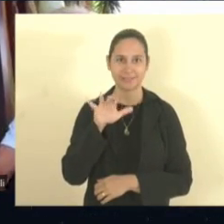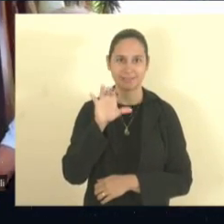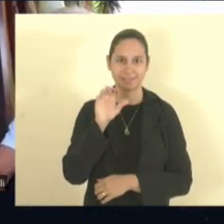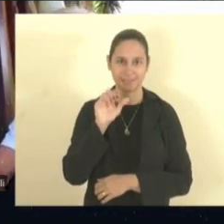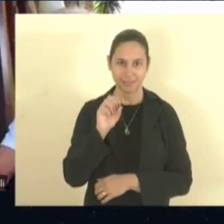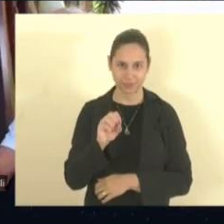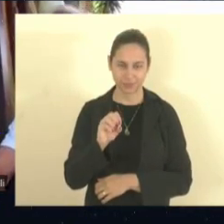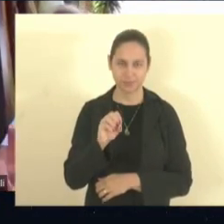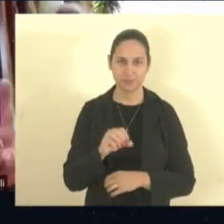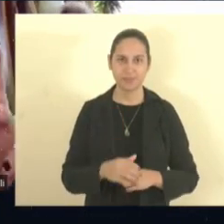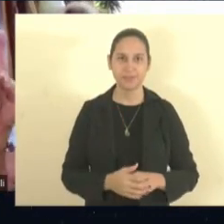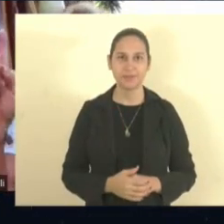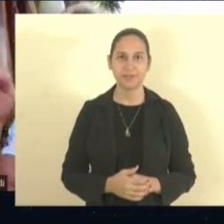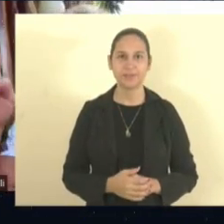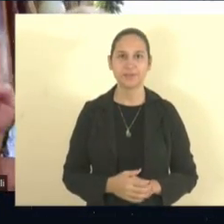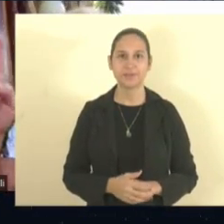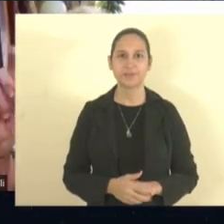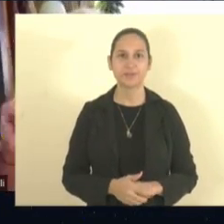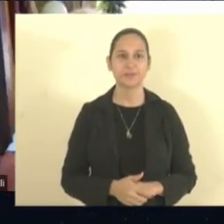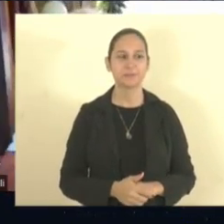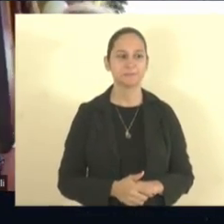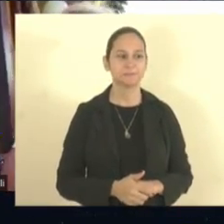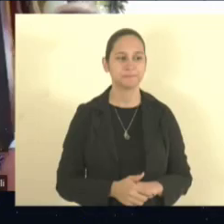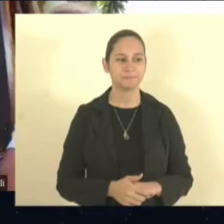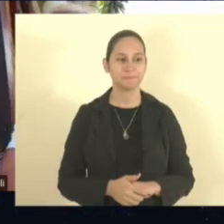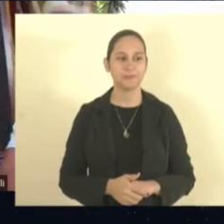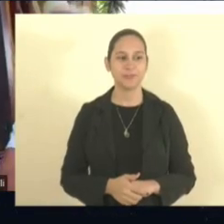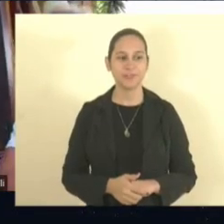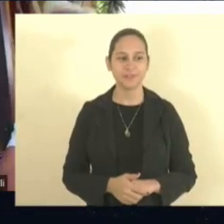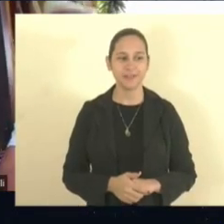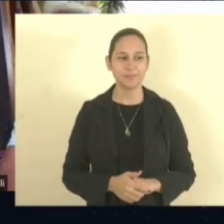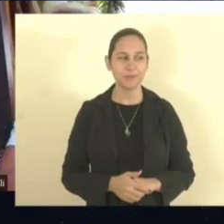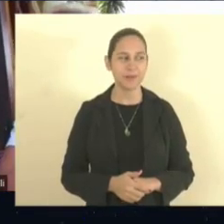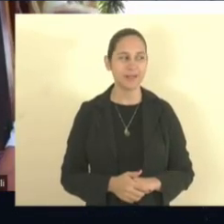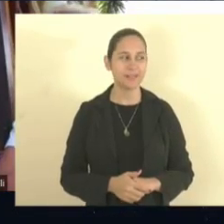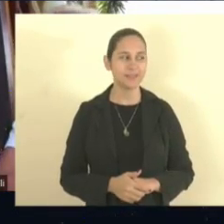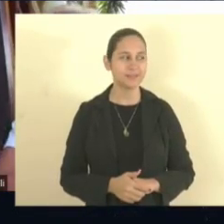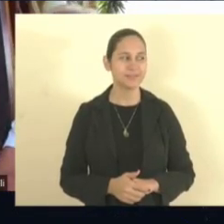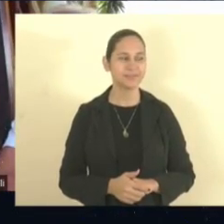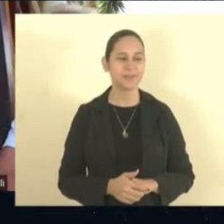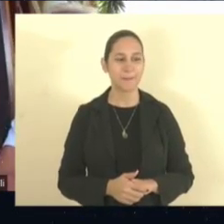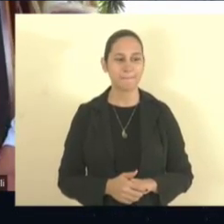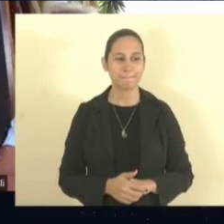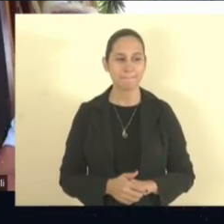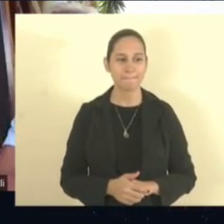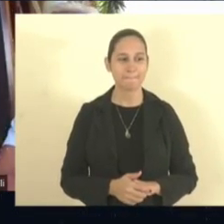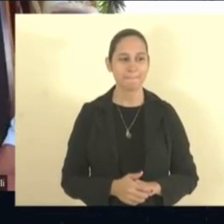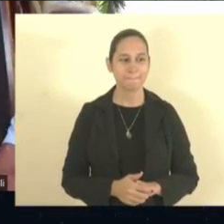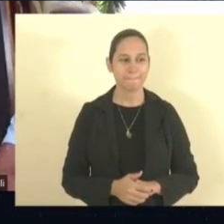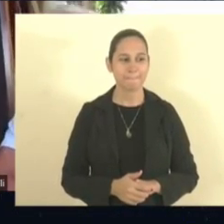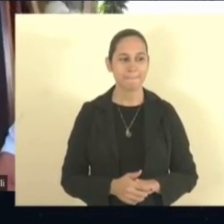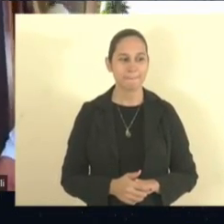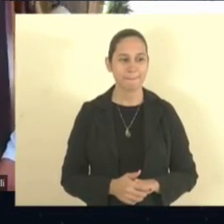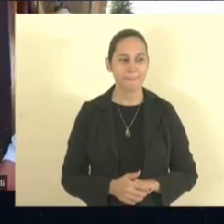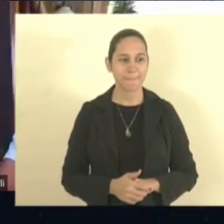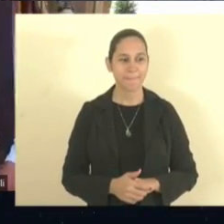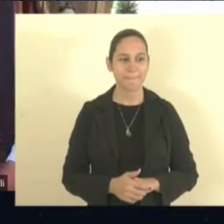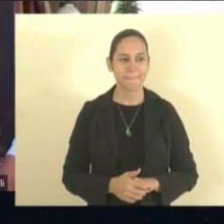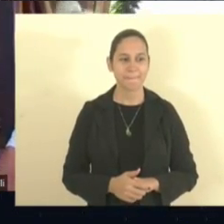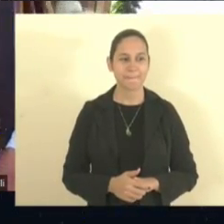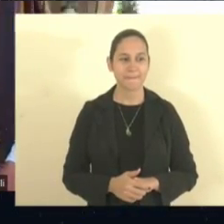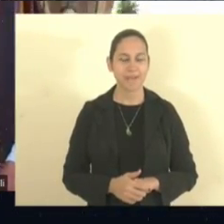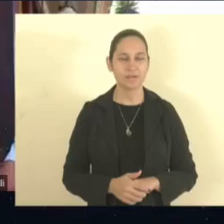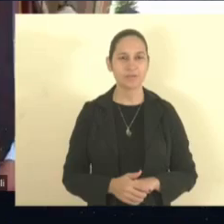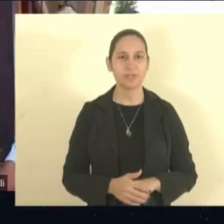Tiago. Deputado Sérgio Meneghelli, é só viajar menos para os Estados Unidos e participar mais das ações da Assembleia e